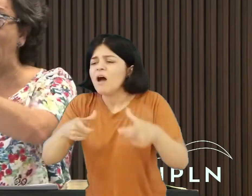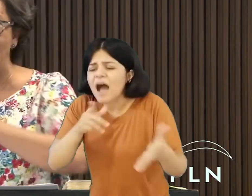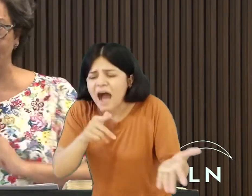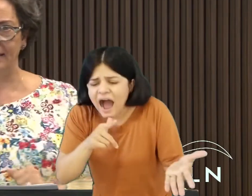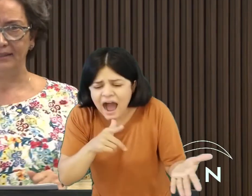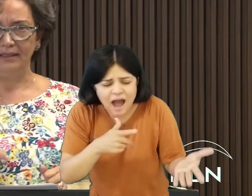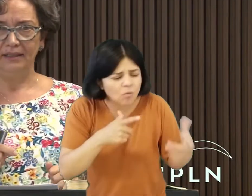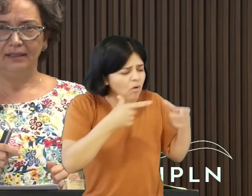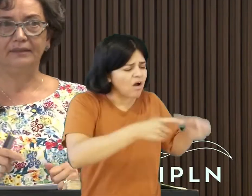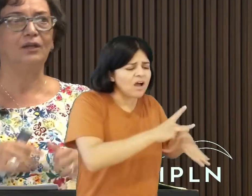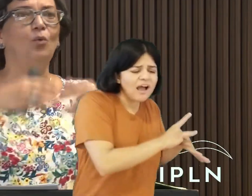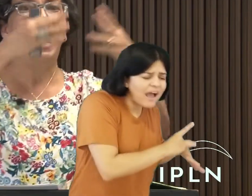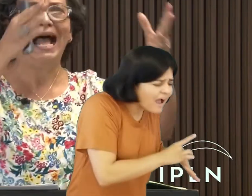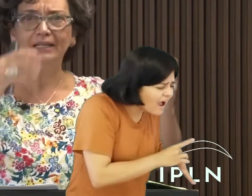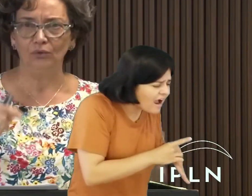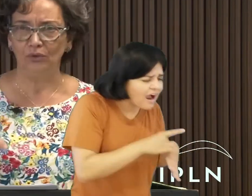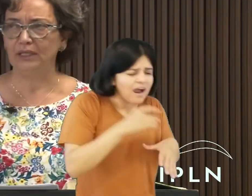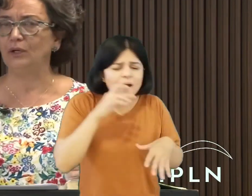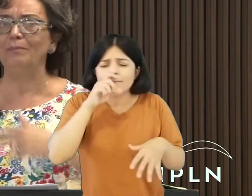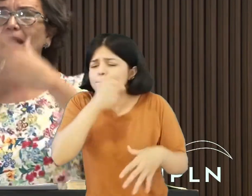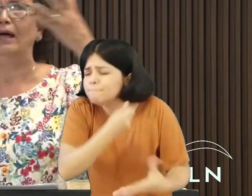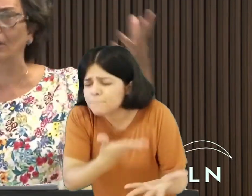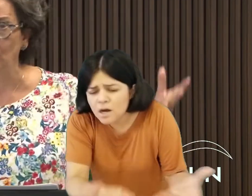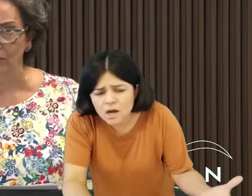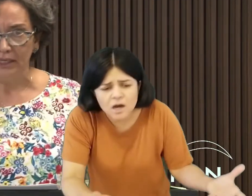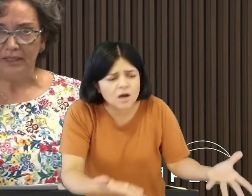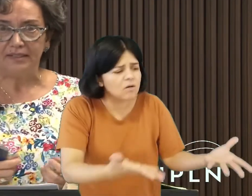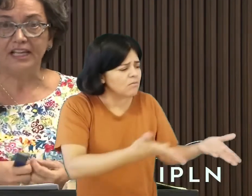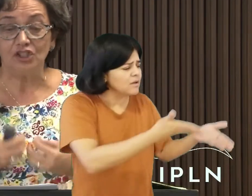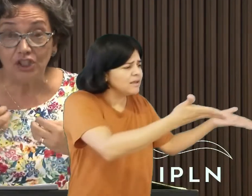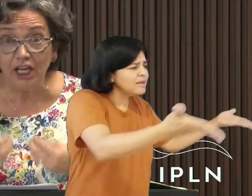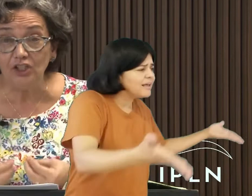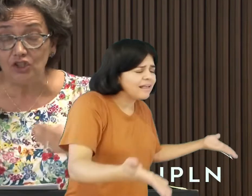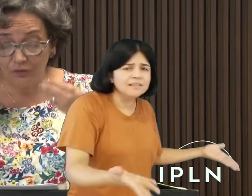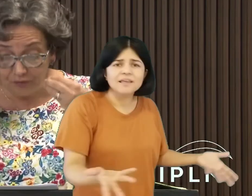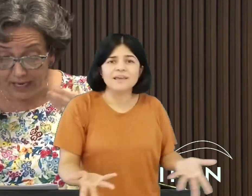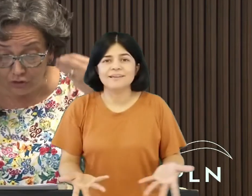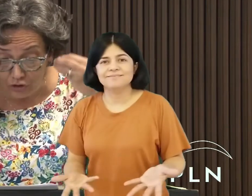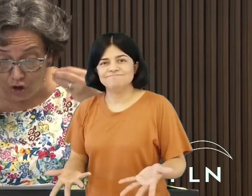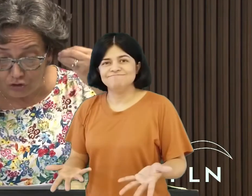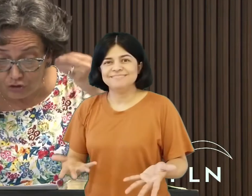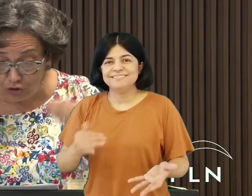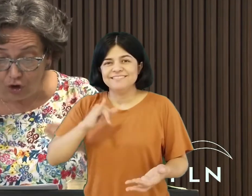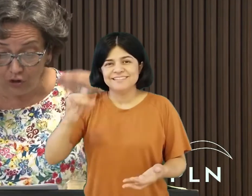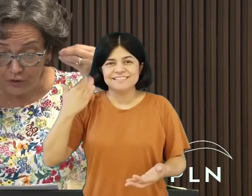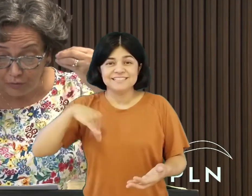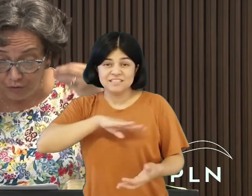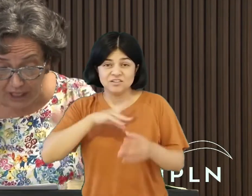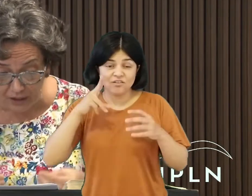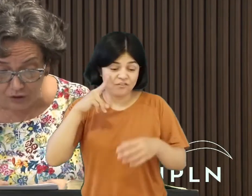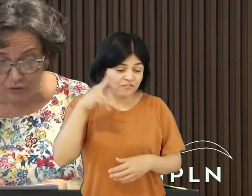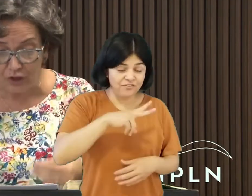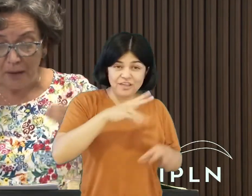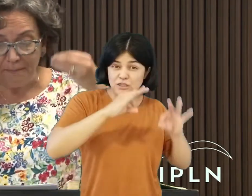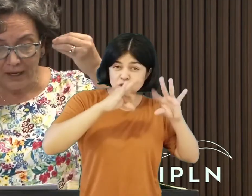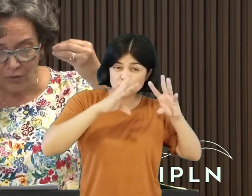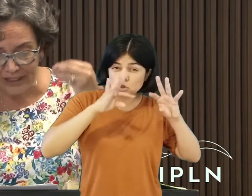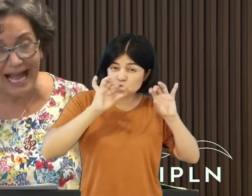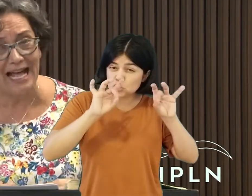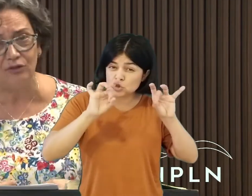a carne? Cadê o alho? Cadê o melão? Se a gente tiver os nossos olhos